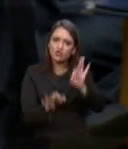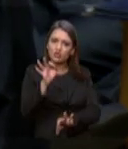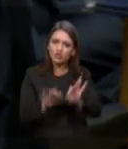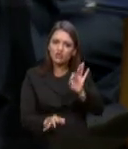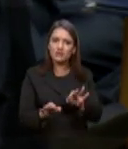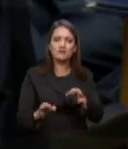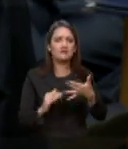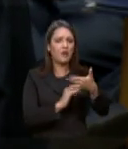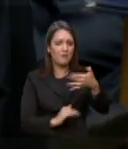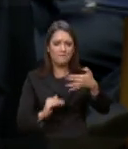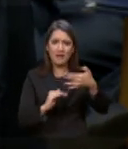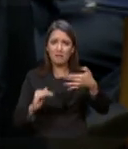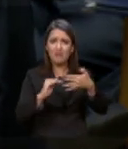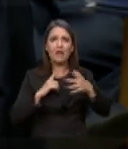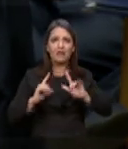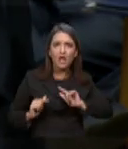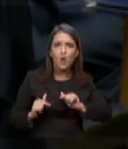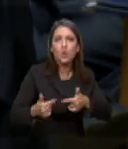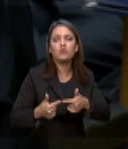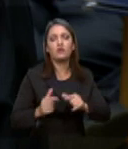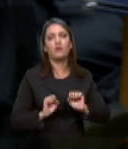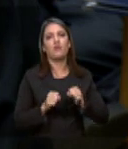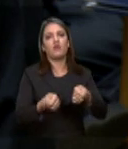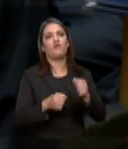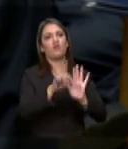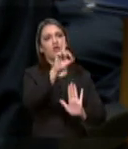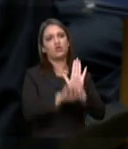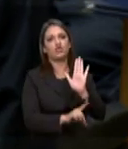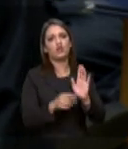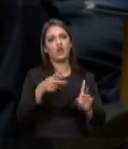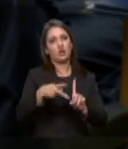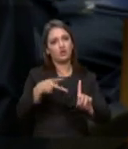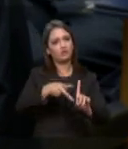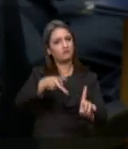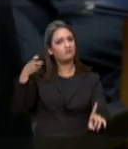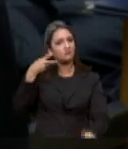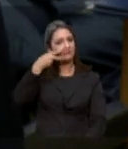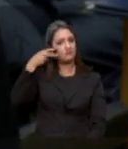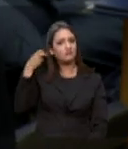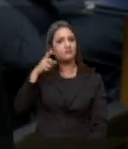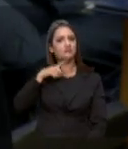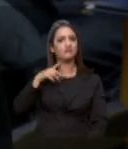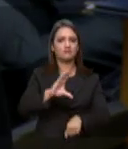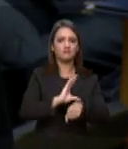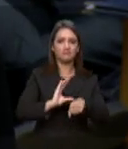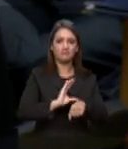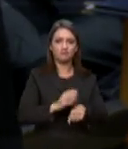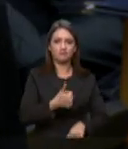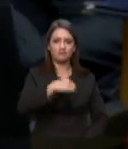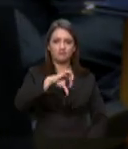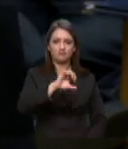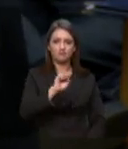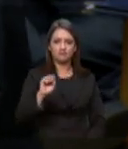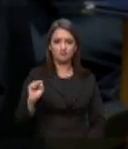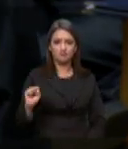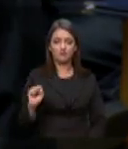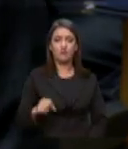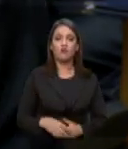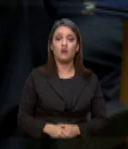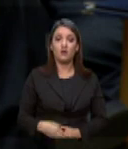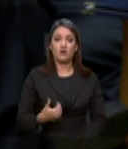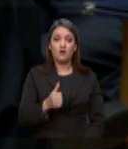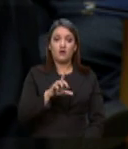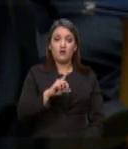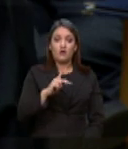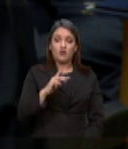suas instâncias para lutar em defesa dos direitos indígenas reconhecidos na Carta Constitucional de 88. A